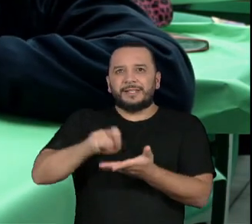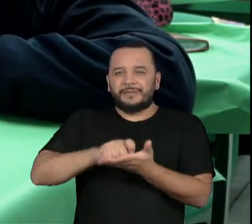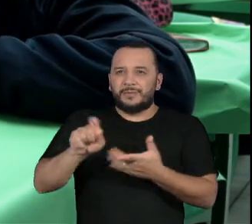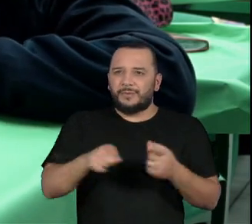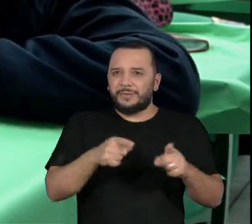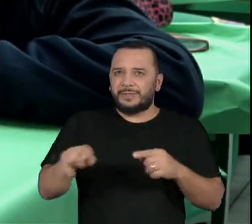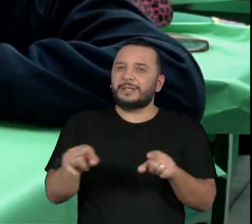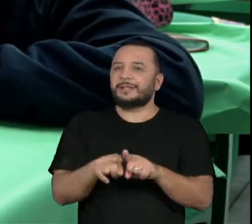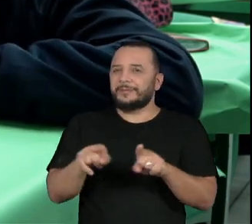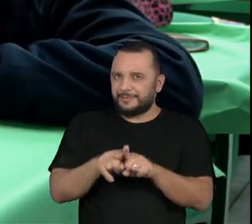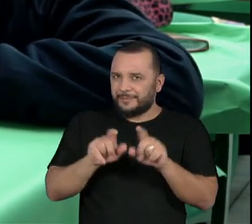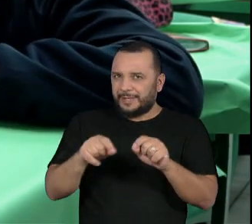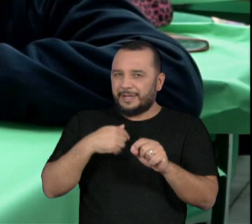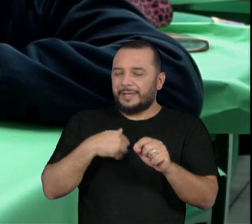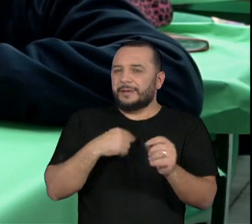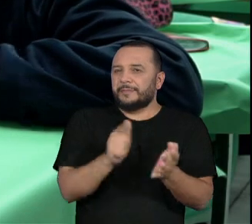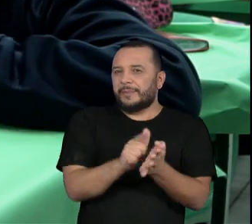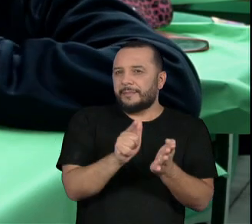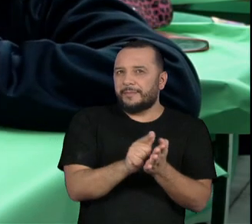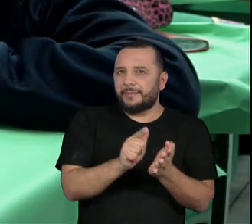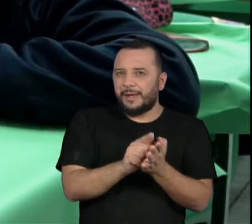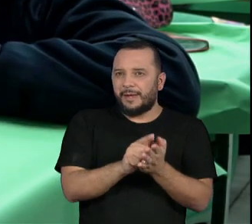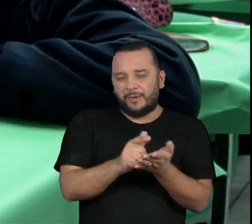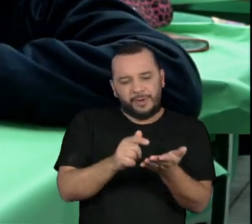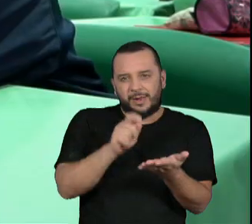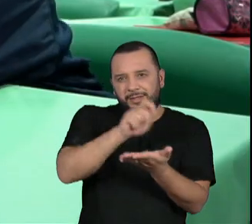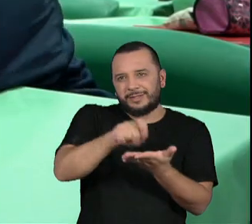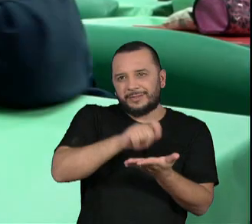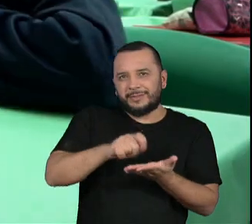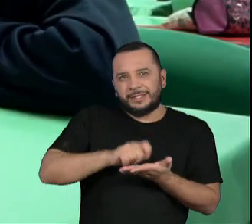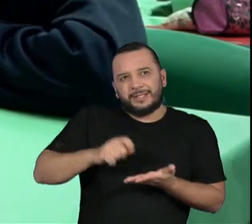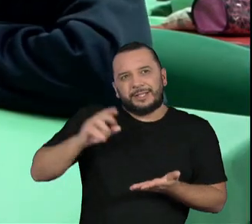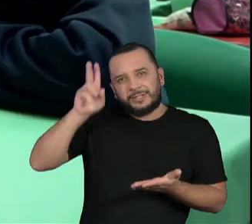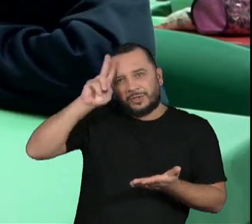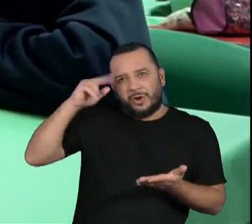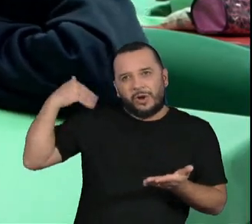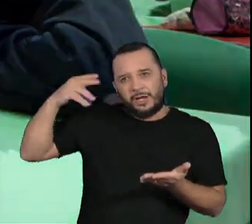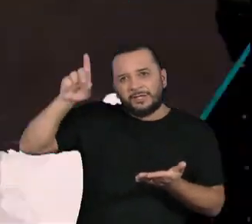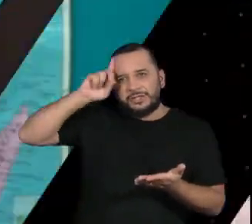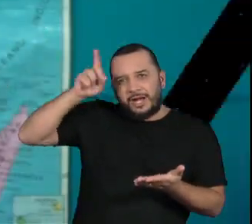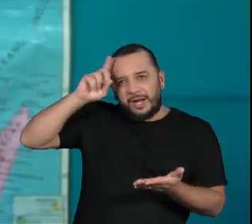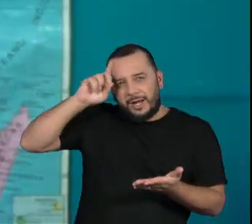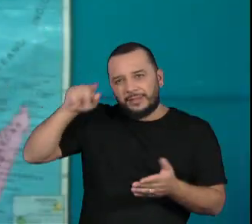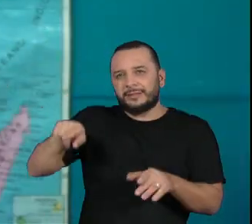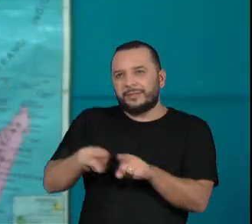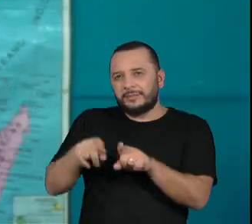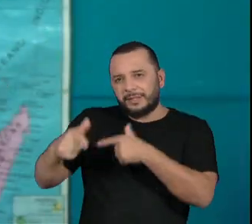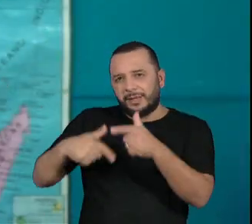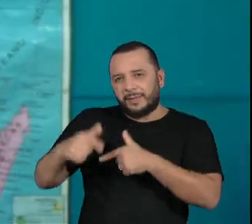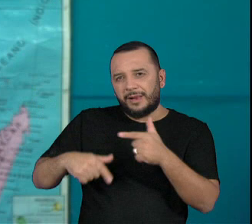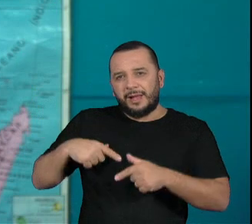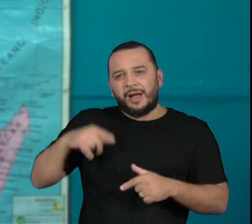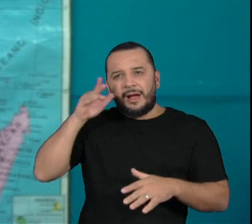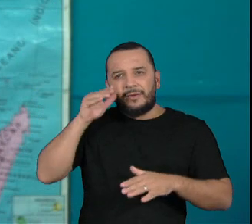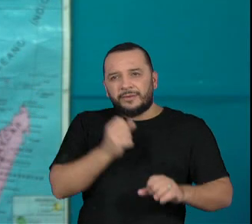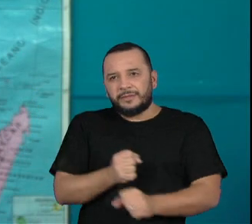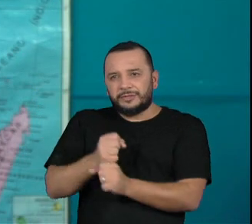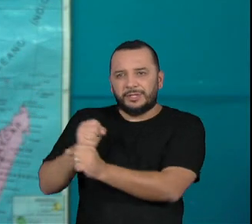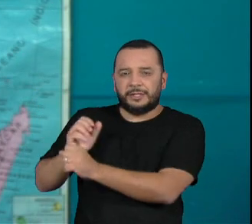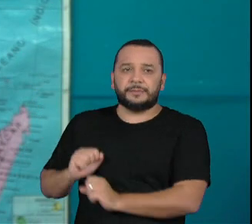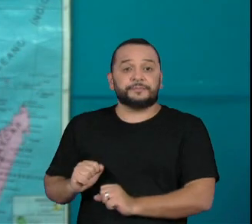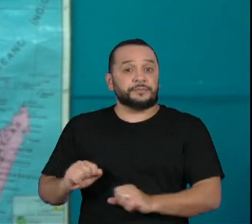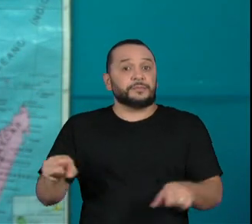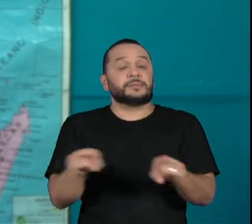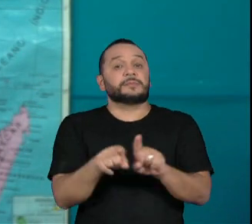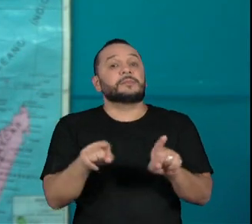ela catava papel para fazer um diário. E ela era faxineira. O maior desafio hoje da aplicabilidade da lei